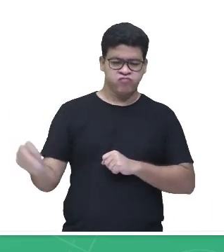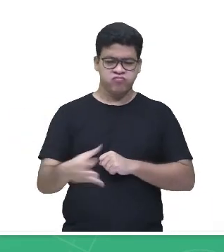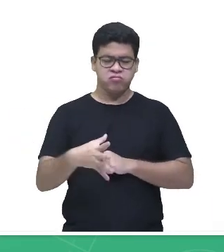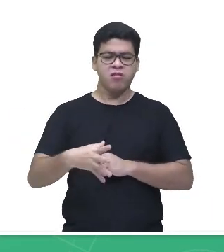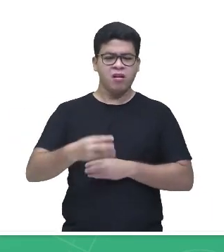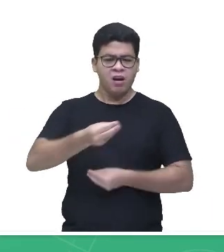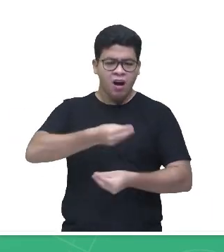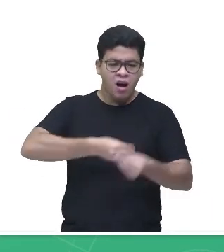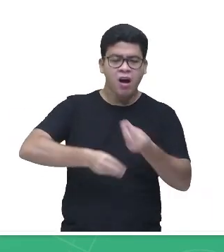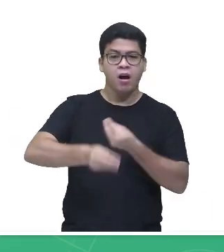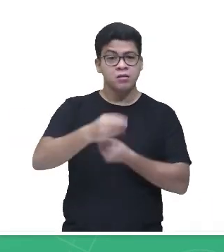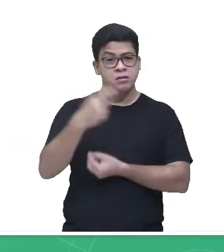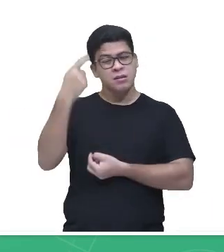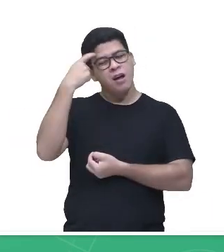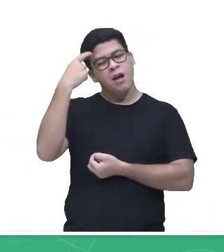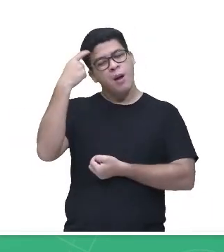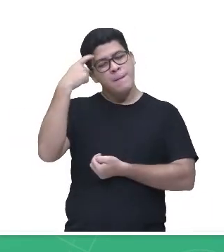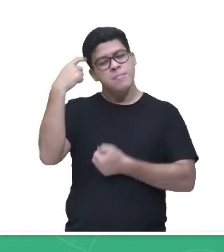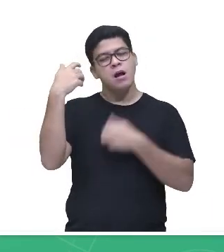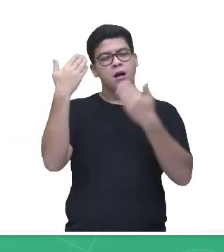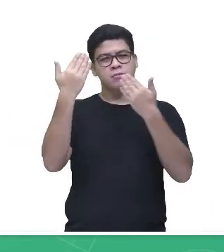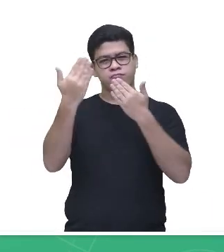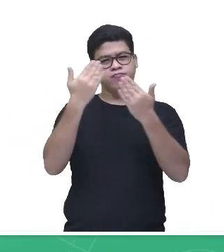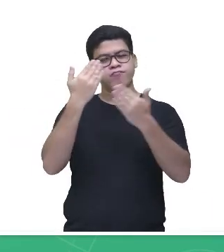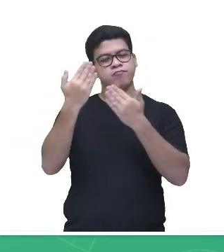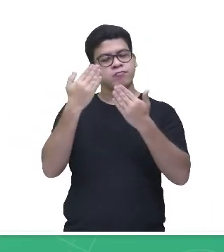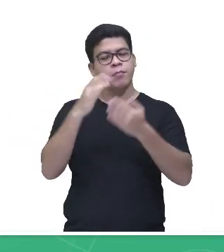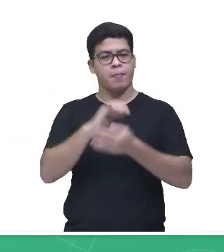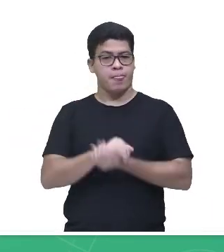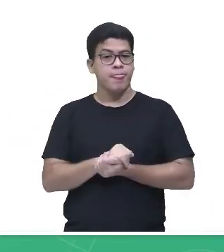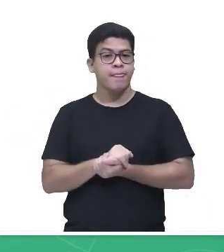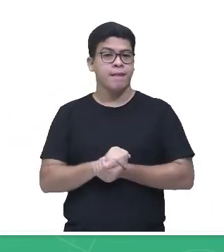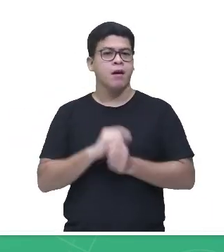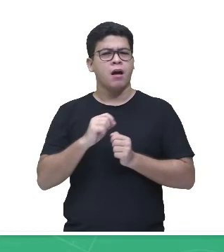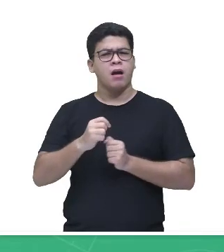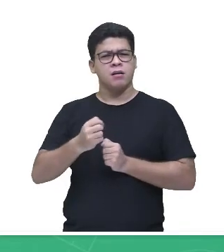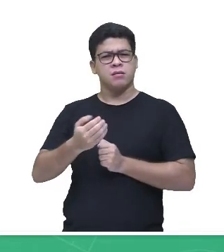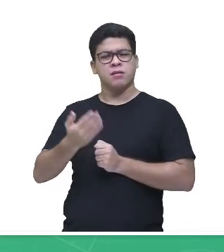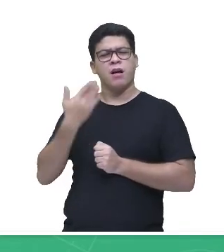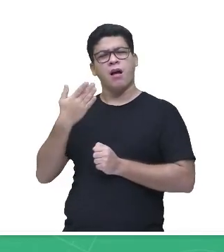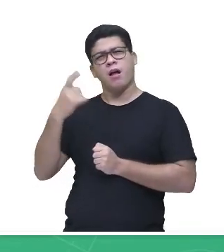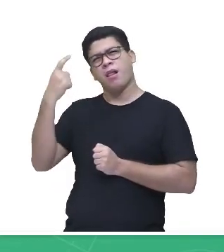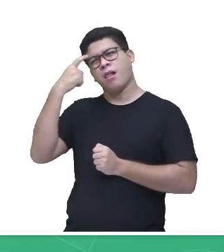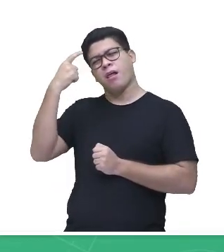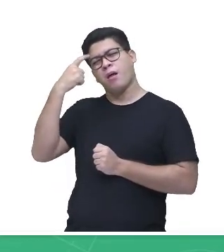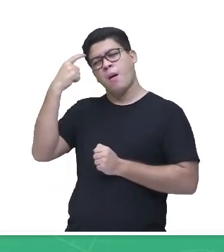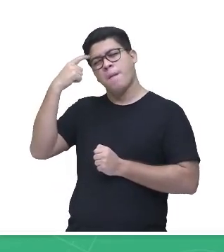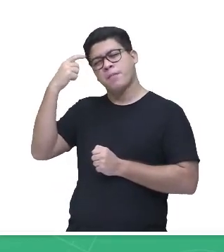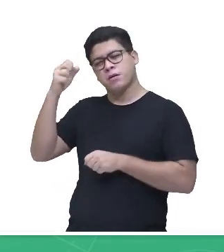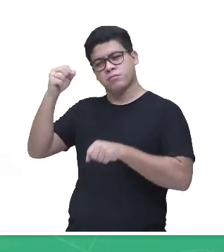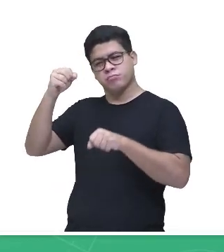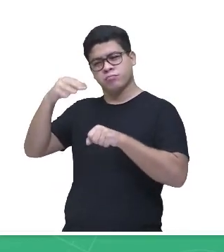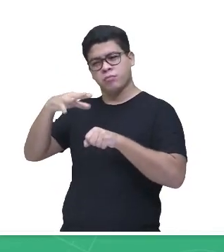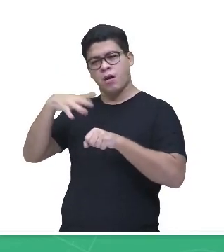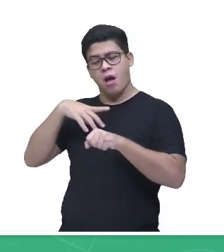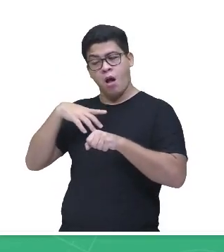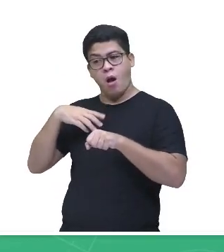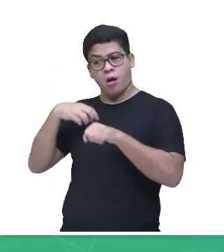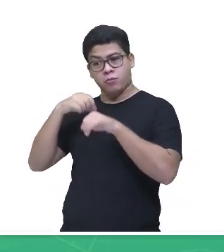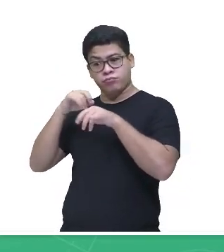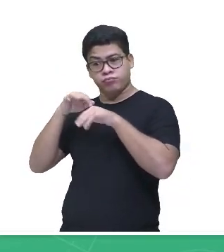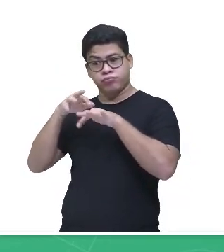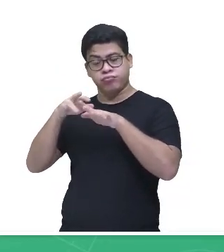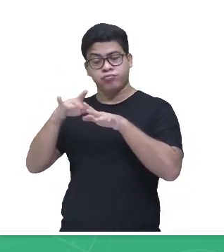ser reflexivas. E vocês puderam observar que aquele iluminismo, aqueles teóricos lá na Europa vão influenciar